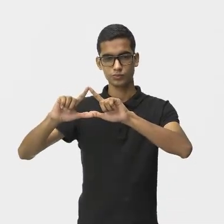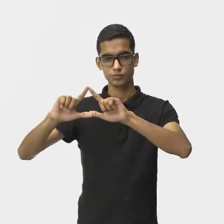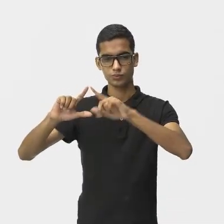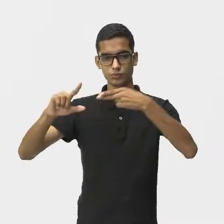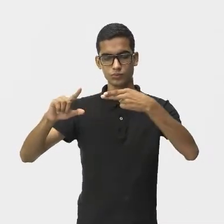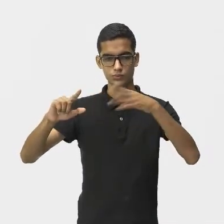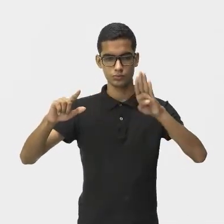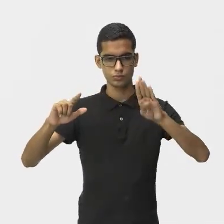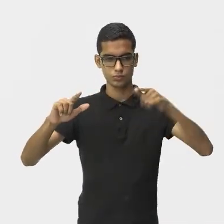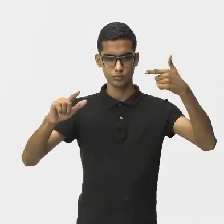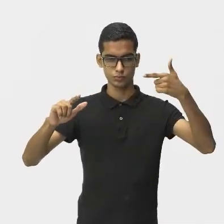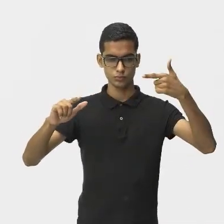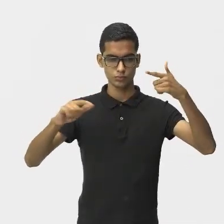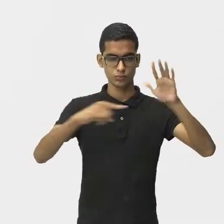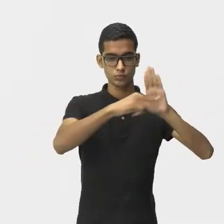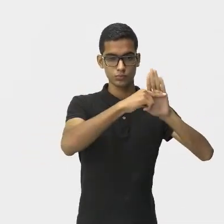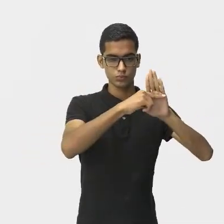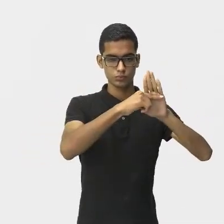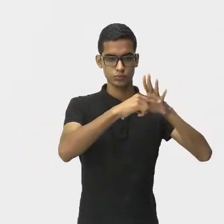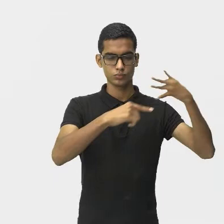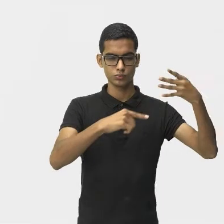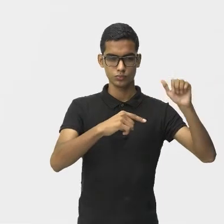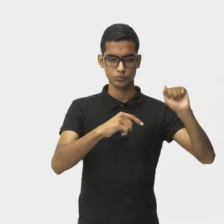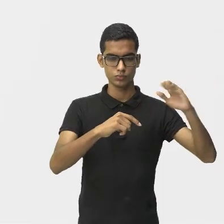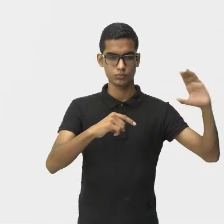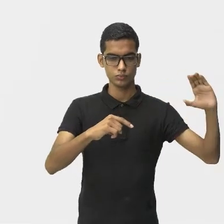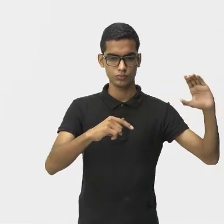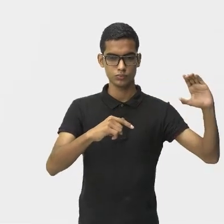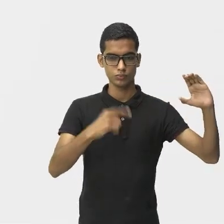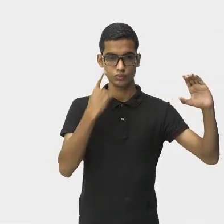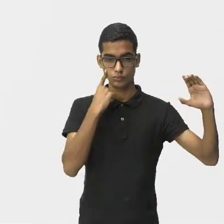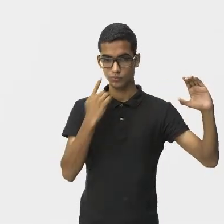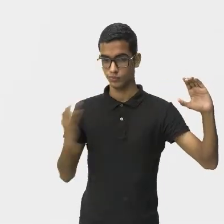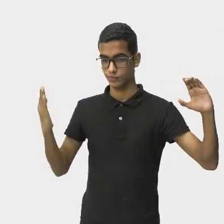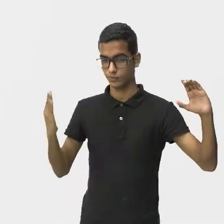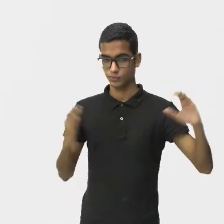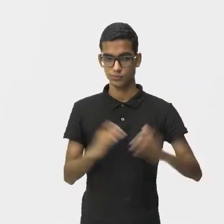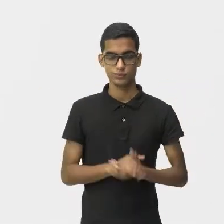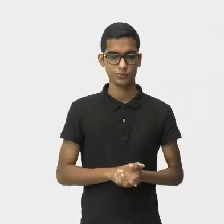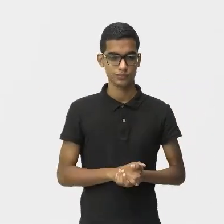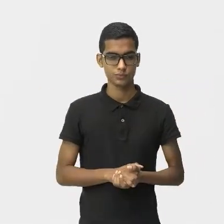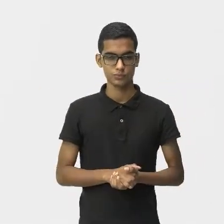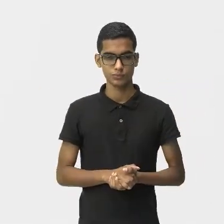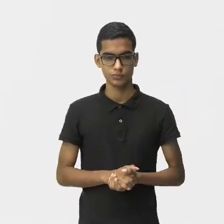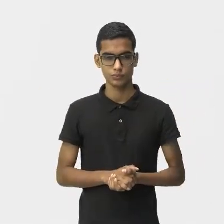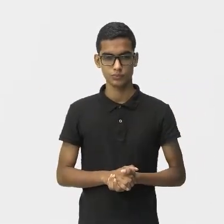Delta é igual. Quem é b? b é menos 2, olha só. Então, menos 2